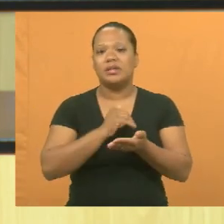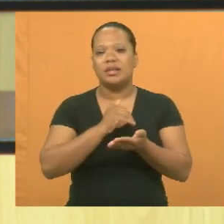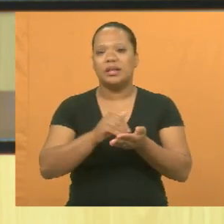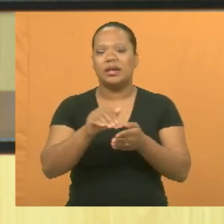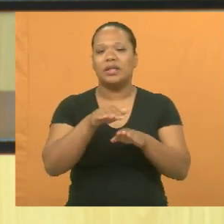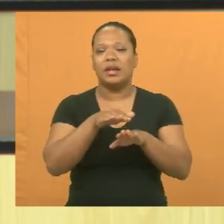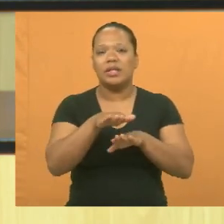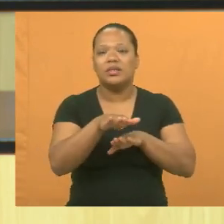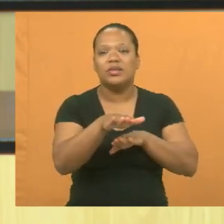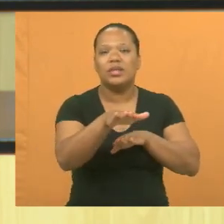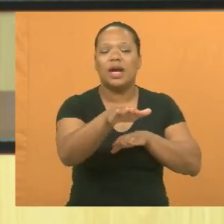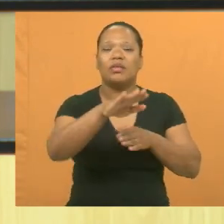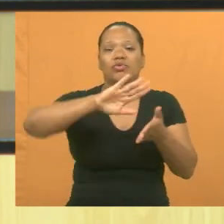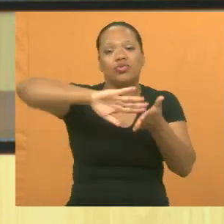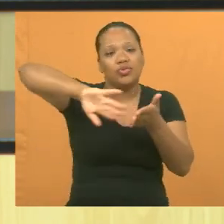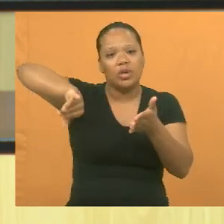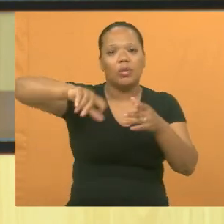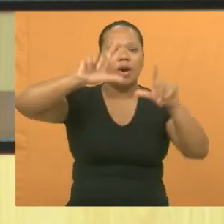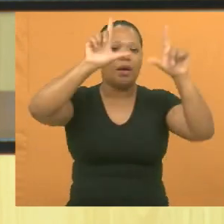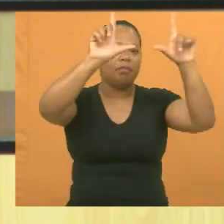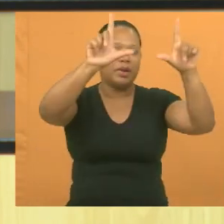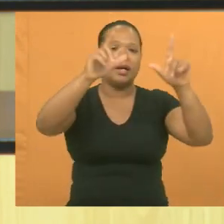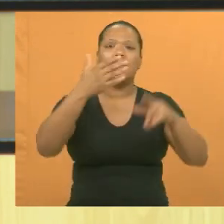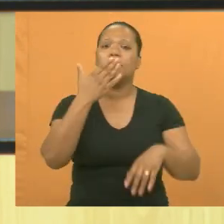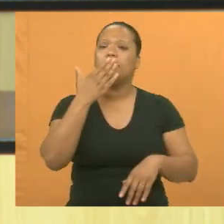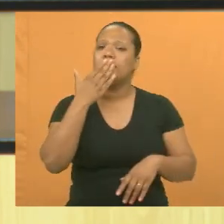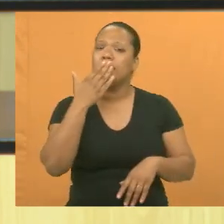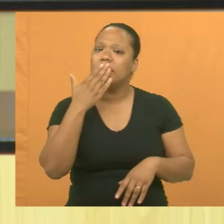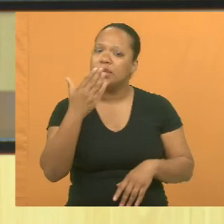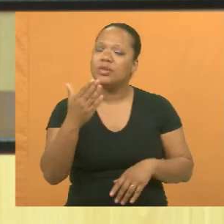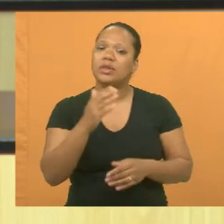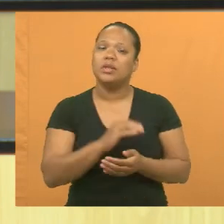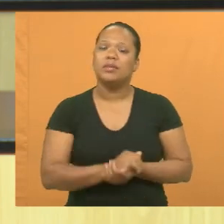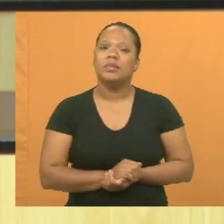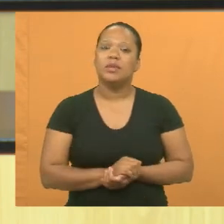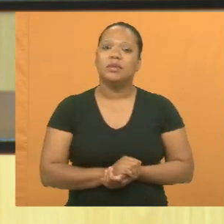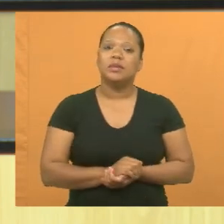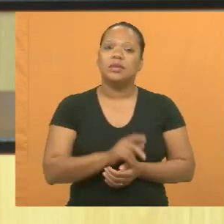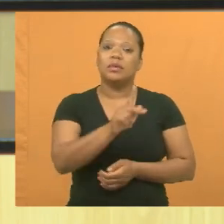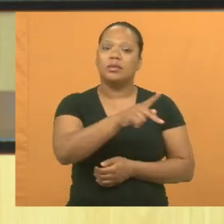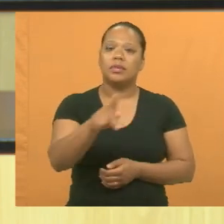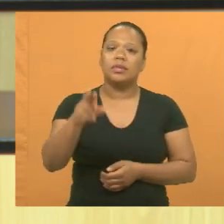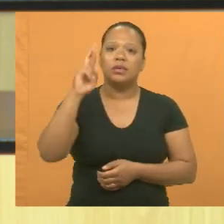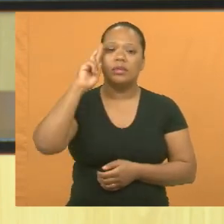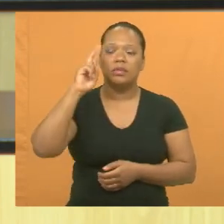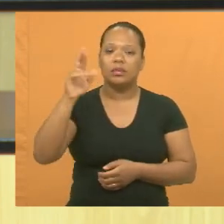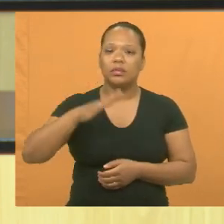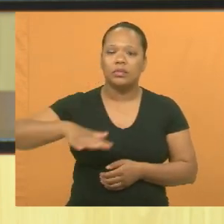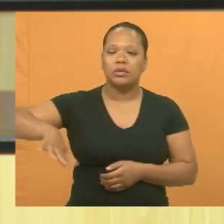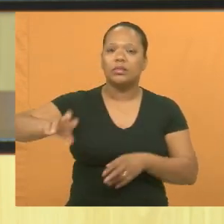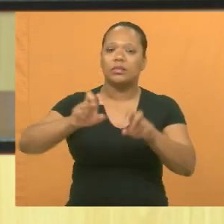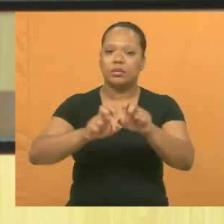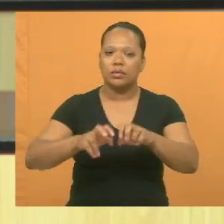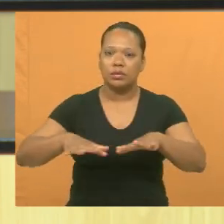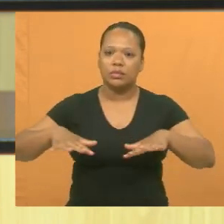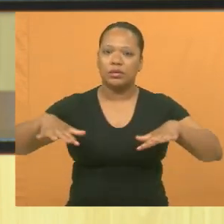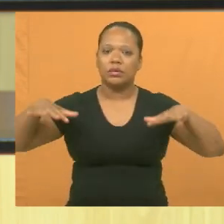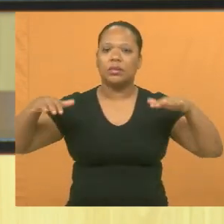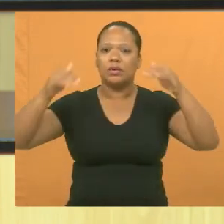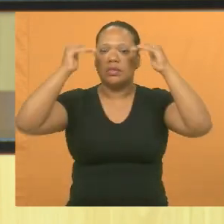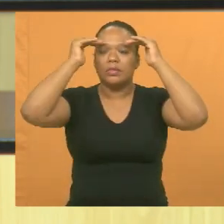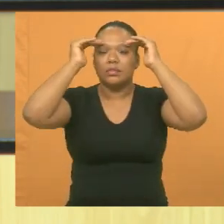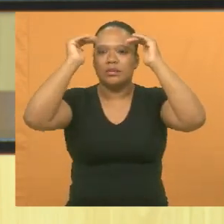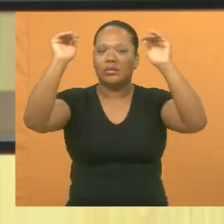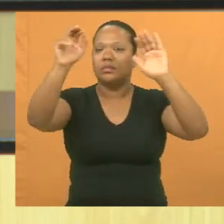Urbana, requeremos a excelentíssima senhora, presidente dessa casa, ouvido e aprovado pela Igreja de Plenário, cumpridas